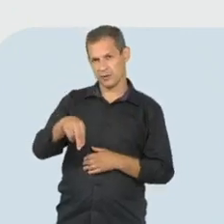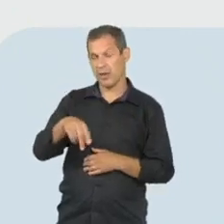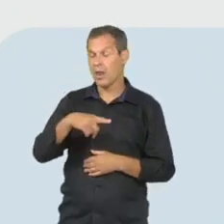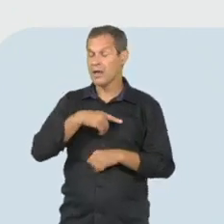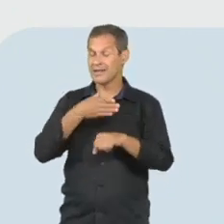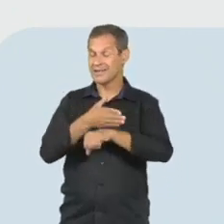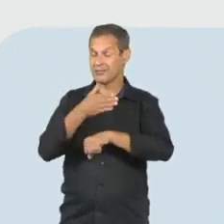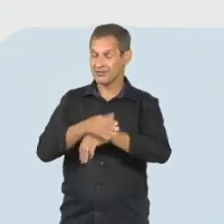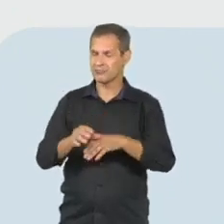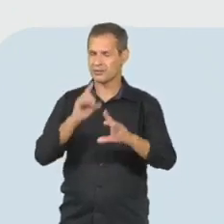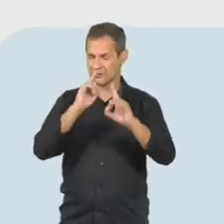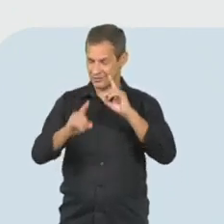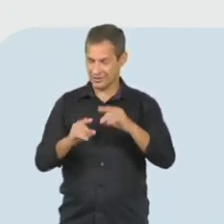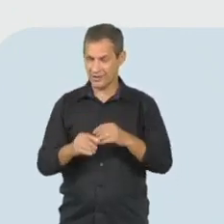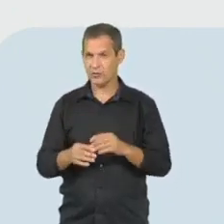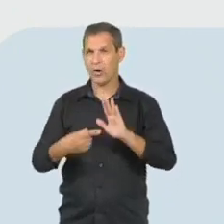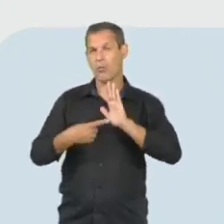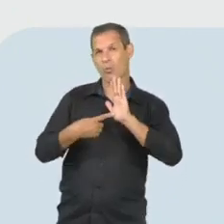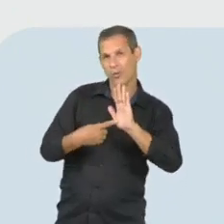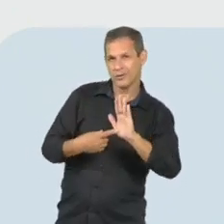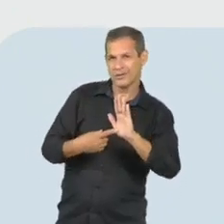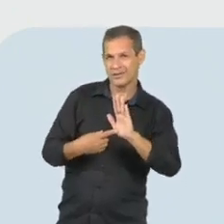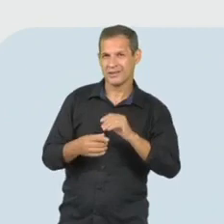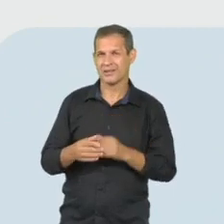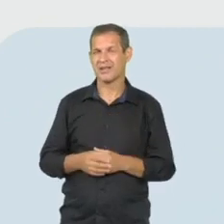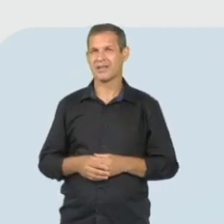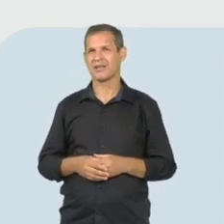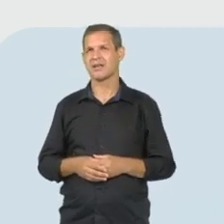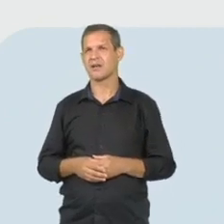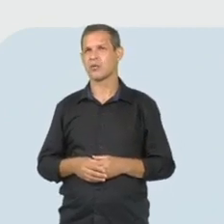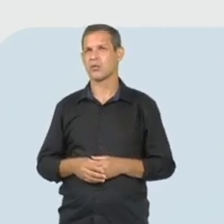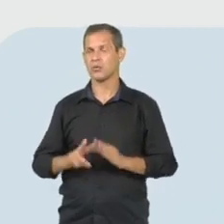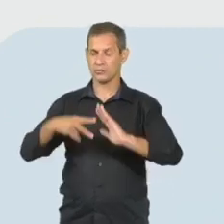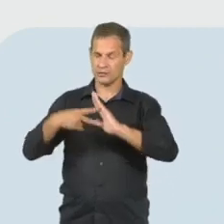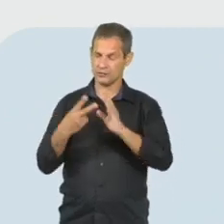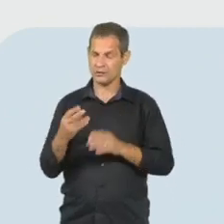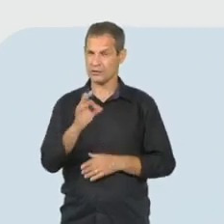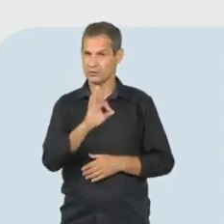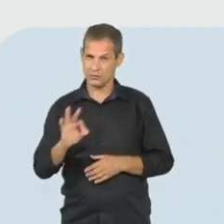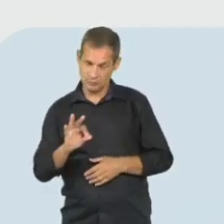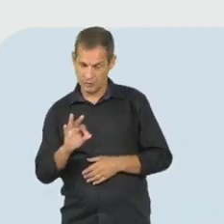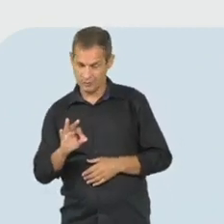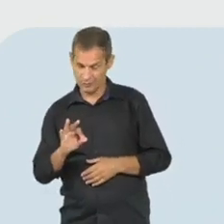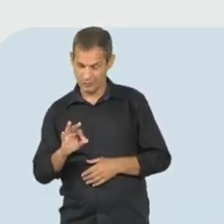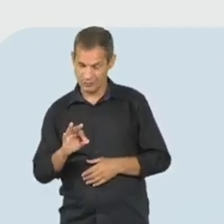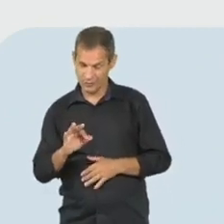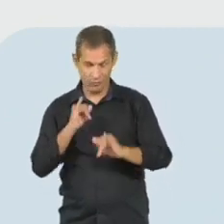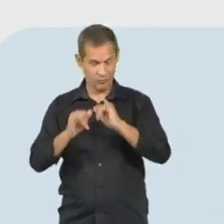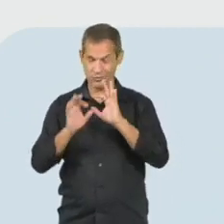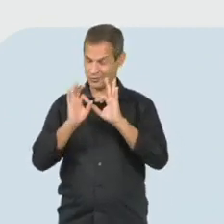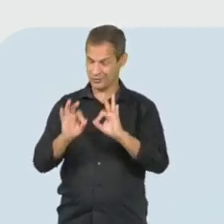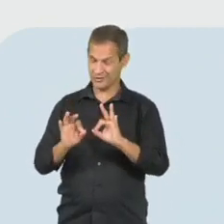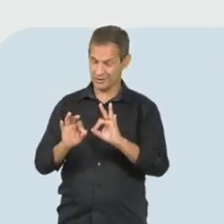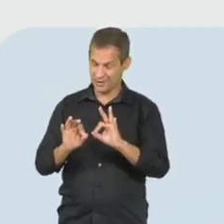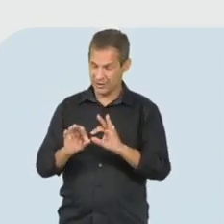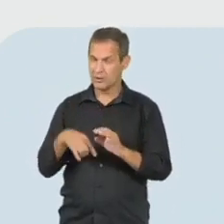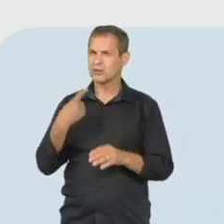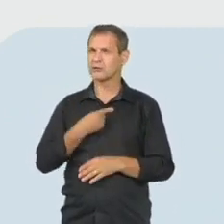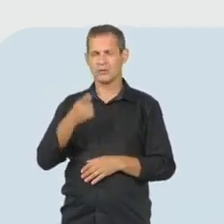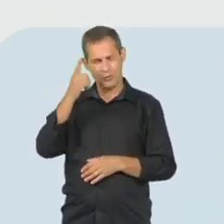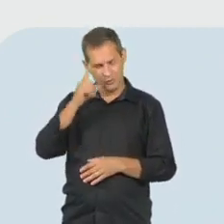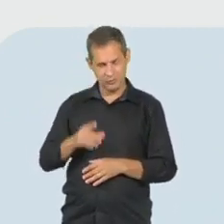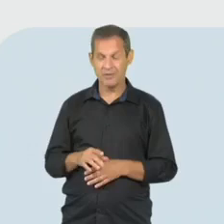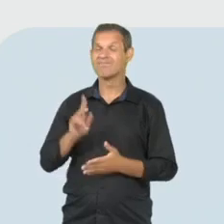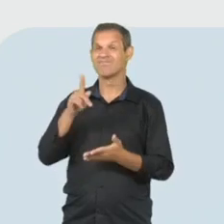temos acesso aos dados amostrados, nível de significância 2%, não há indícios suficientes para que a gente